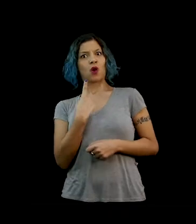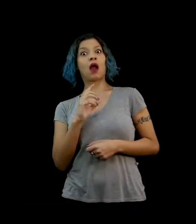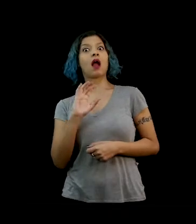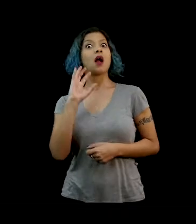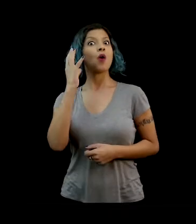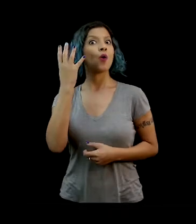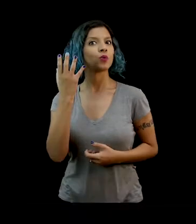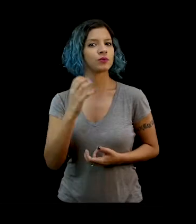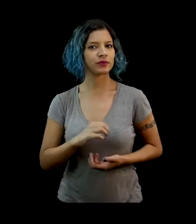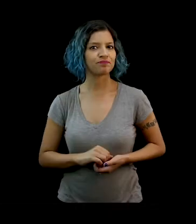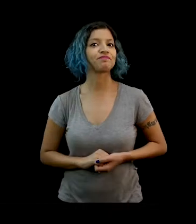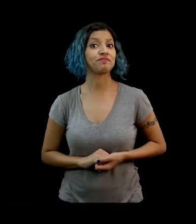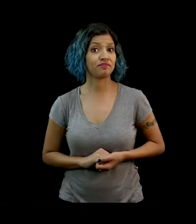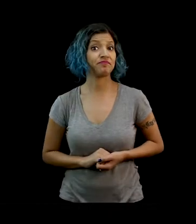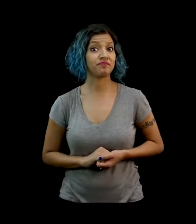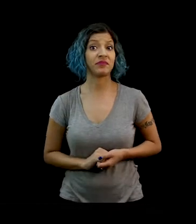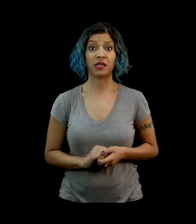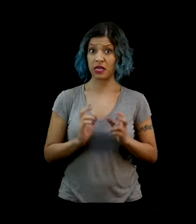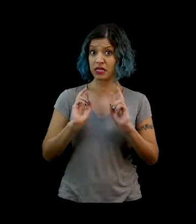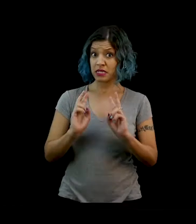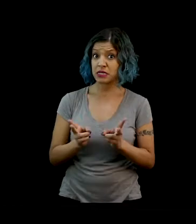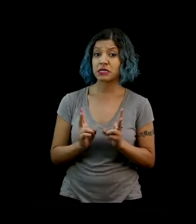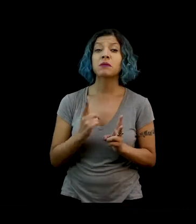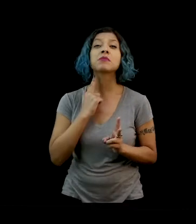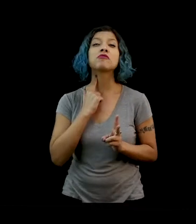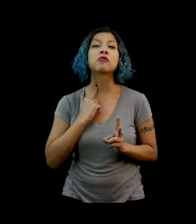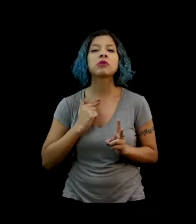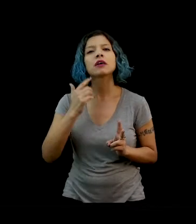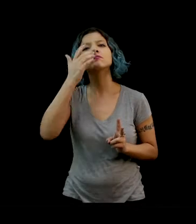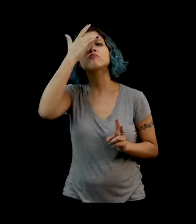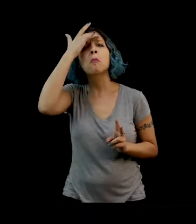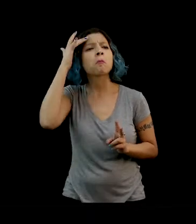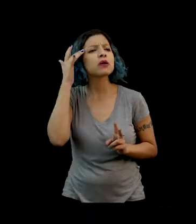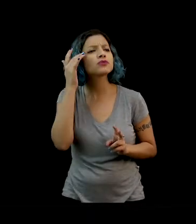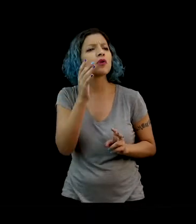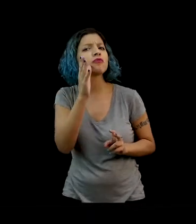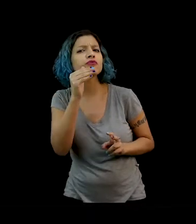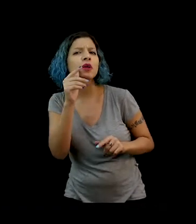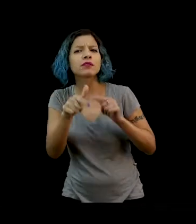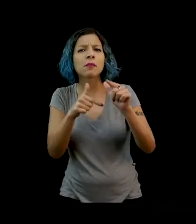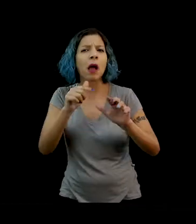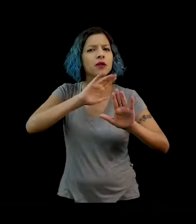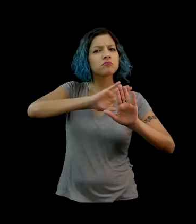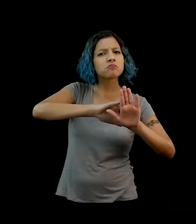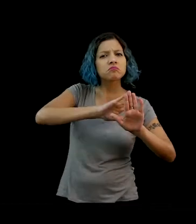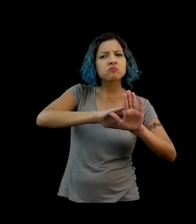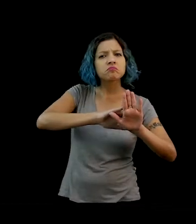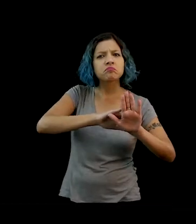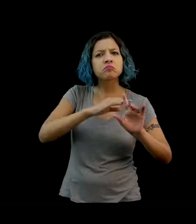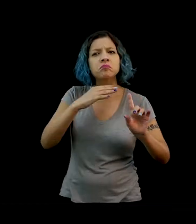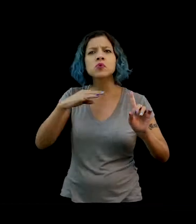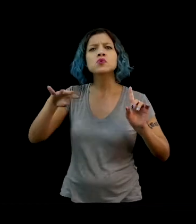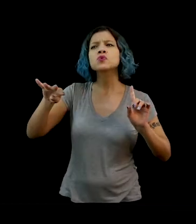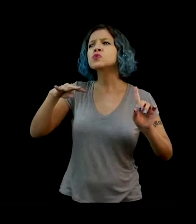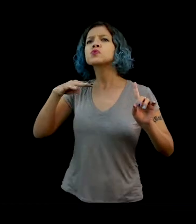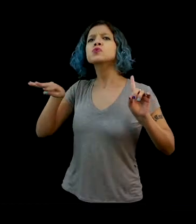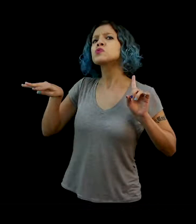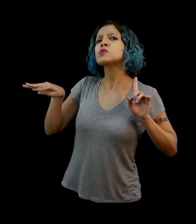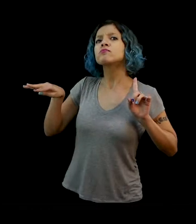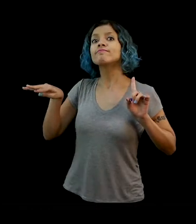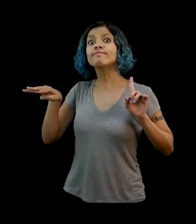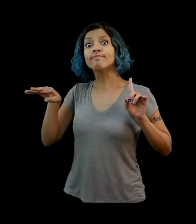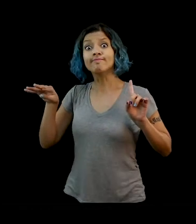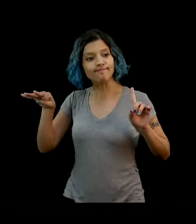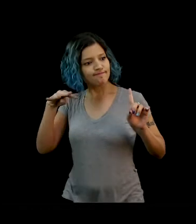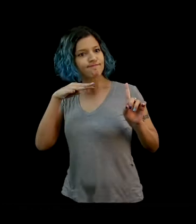sem que ninguém as observa Então eu queria mostrar um museu em que os funcionários do museu aparecesse em quem tá